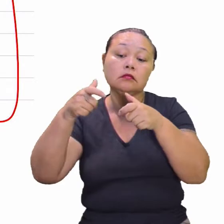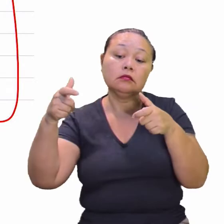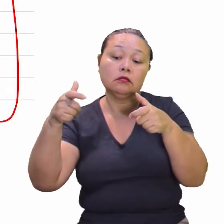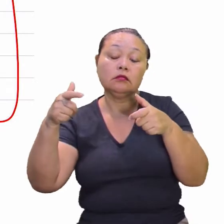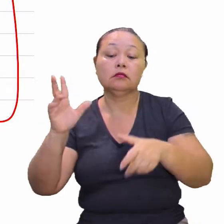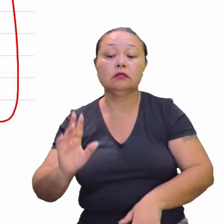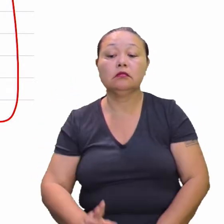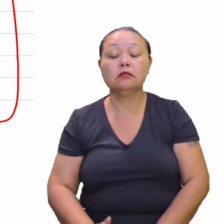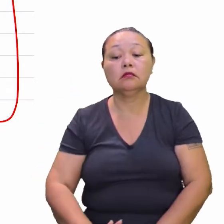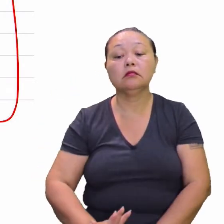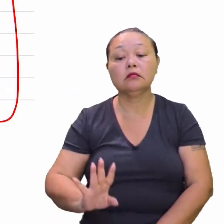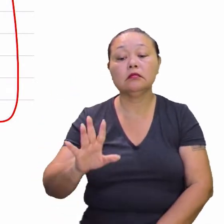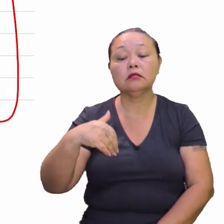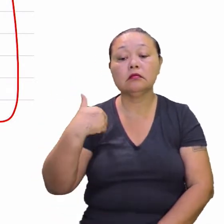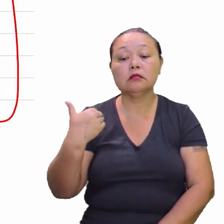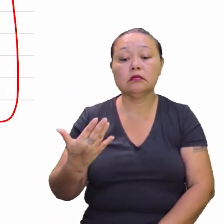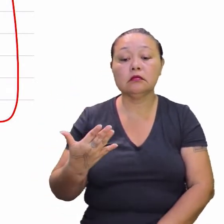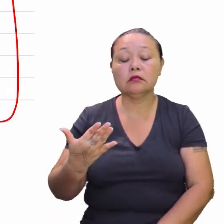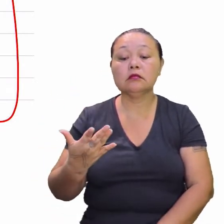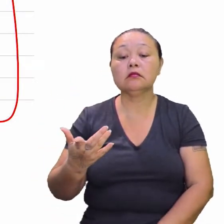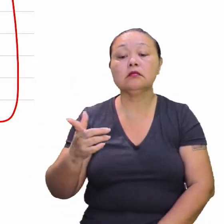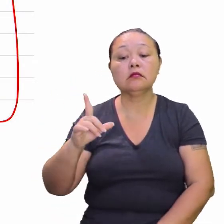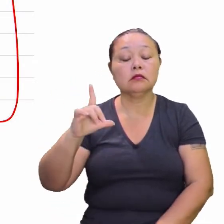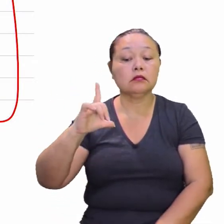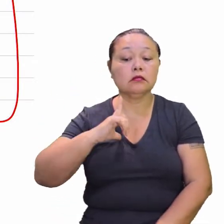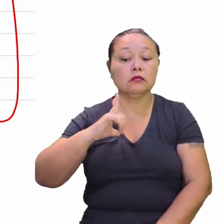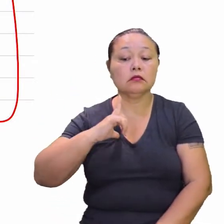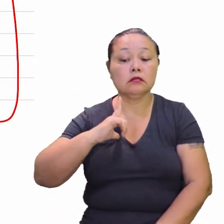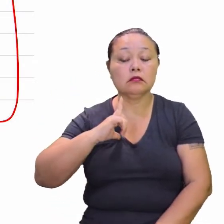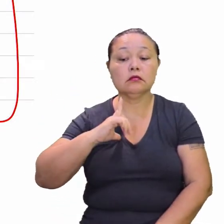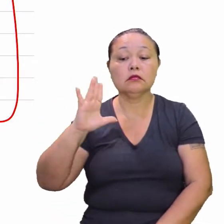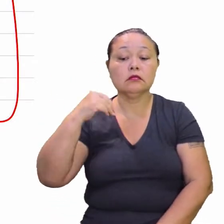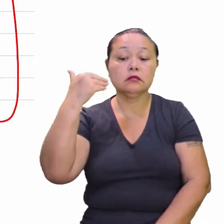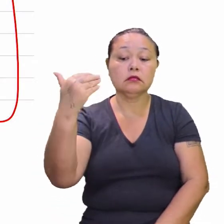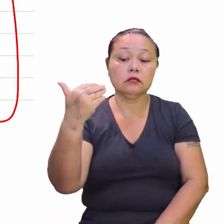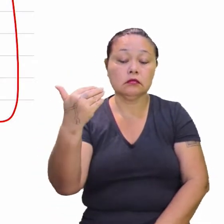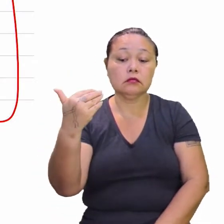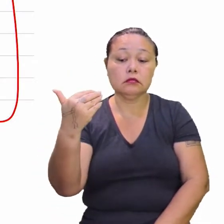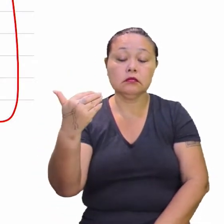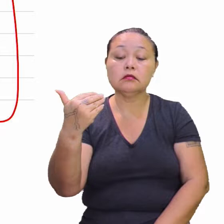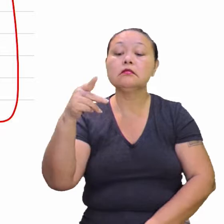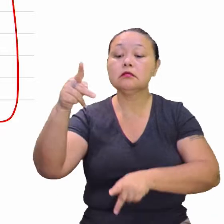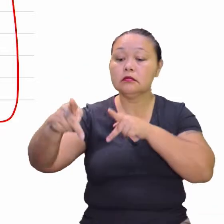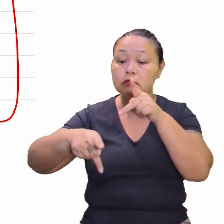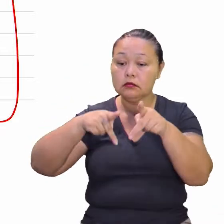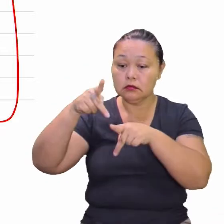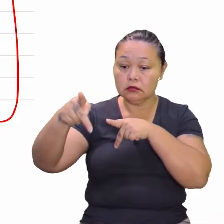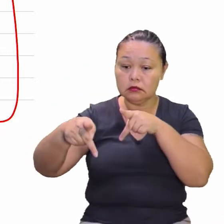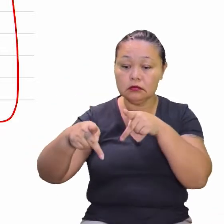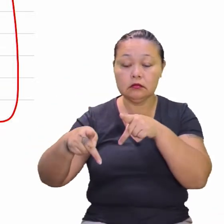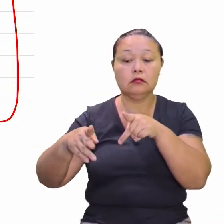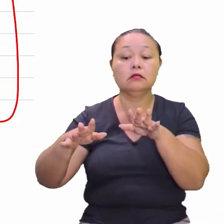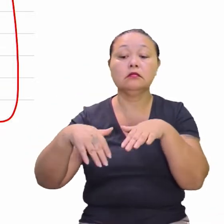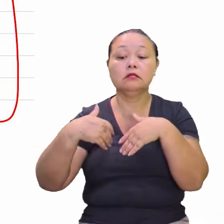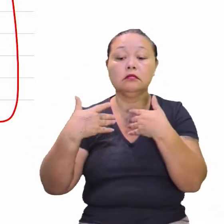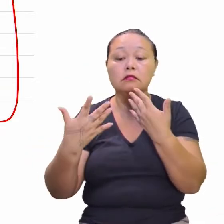aumenta. Exato, É com isso? certeza. E acaba também tendo reflexo disso para a população, com as